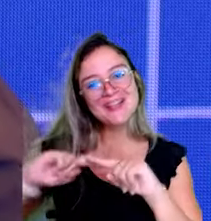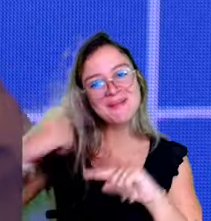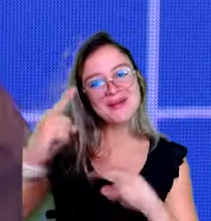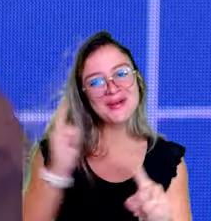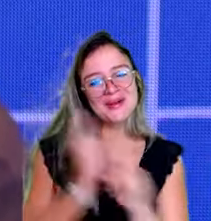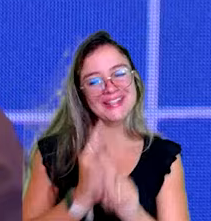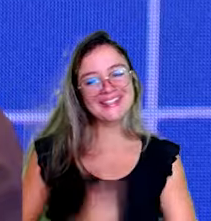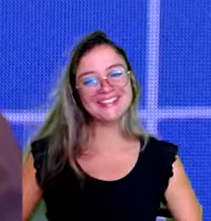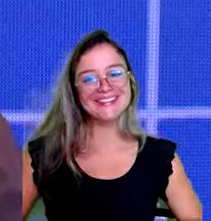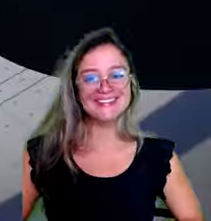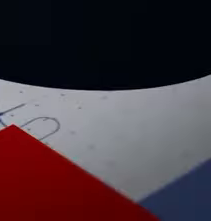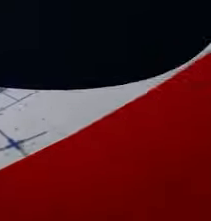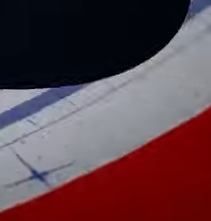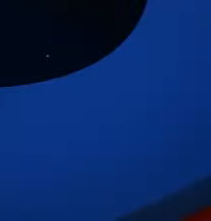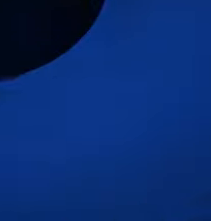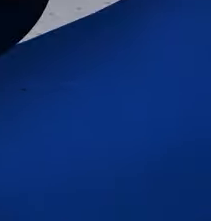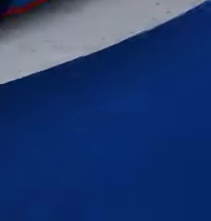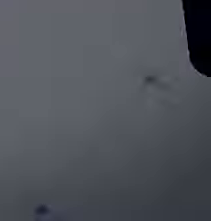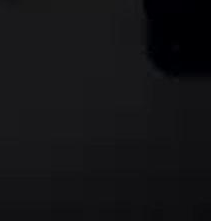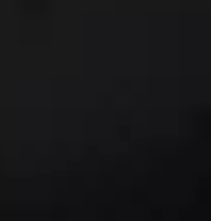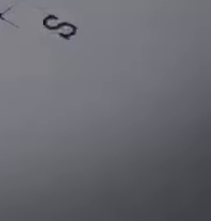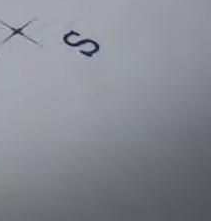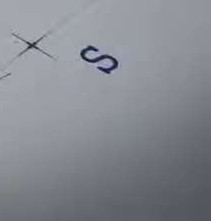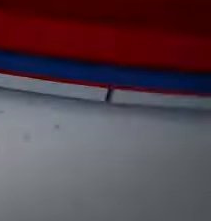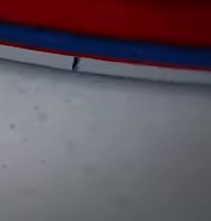no próximo Minuto Z!